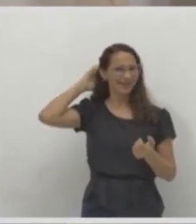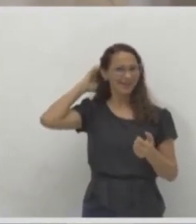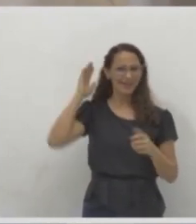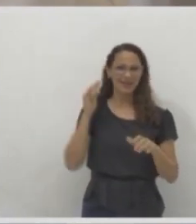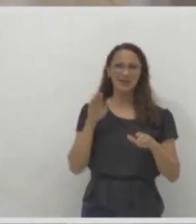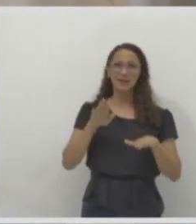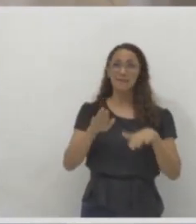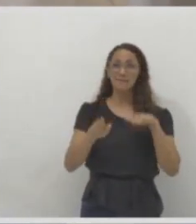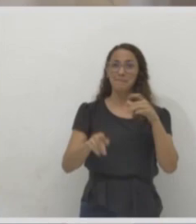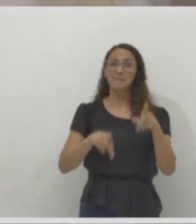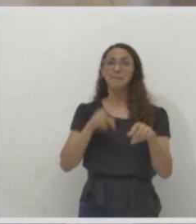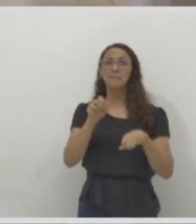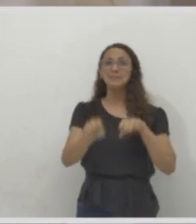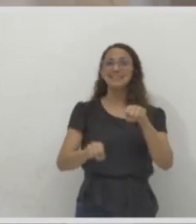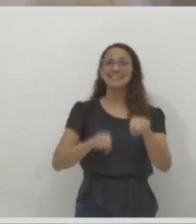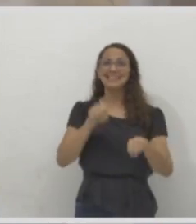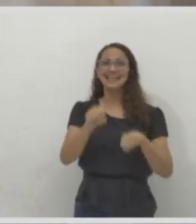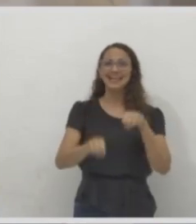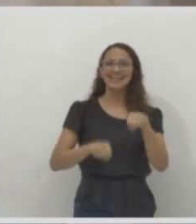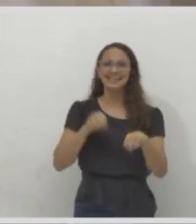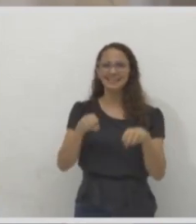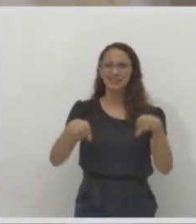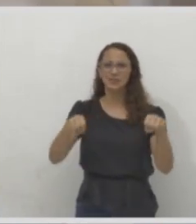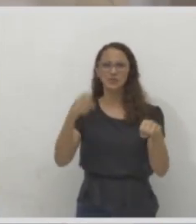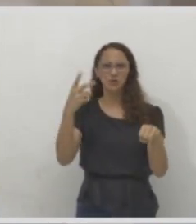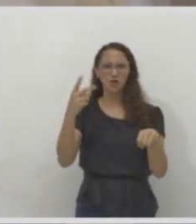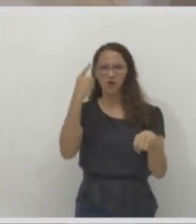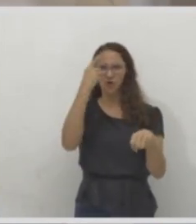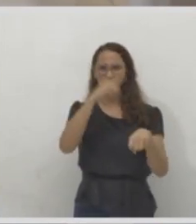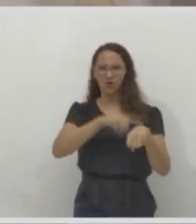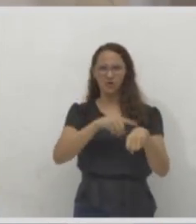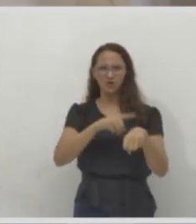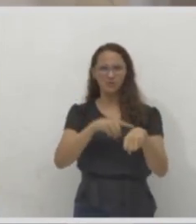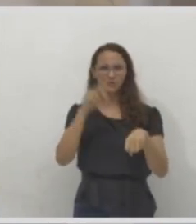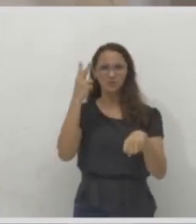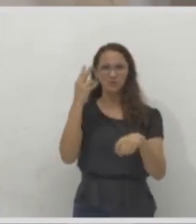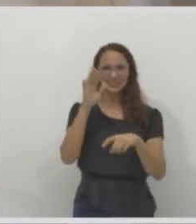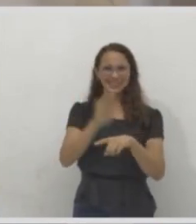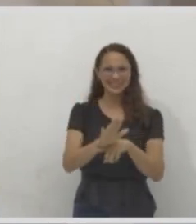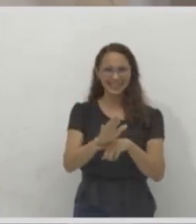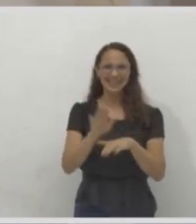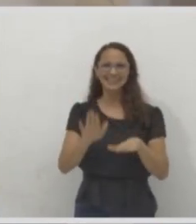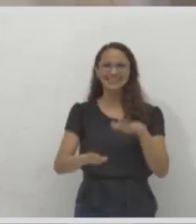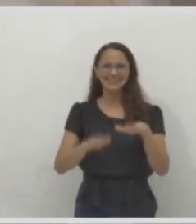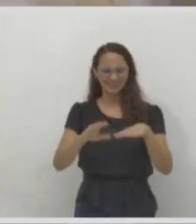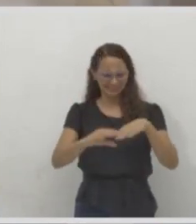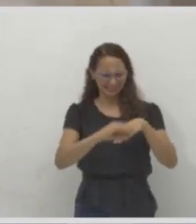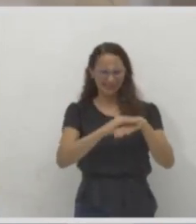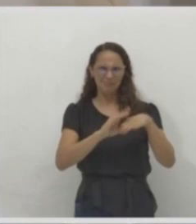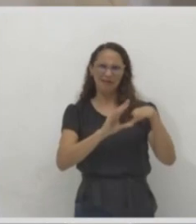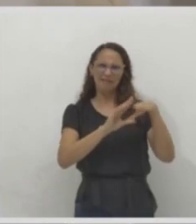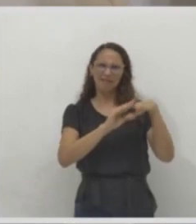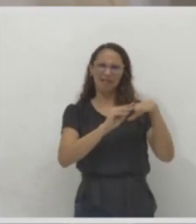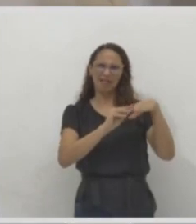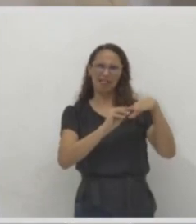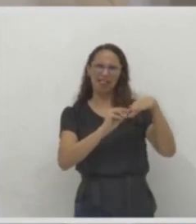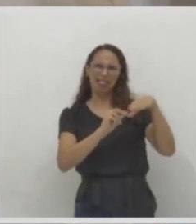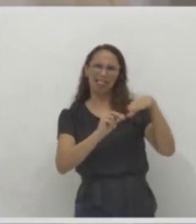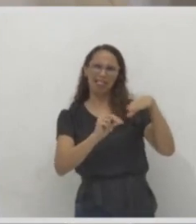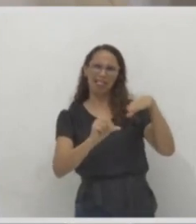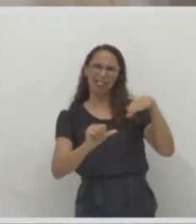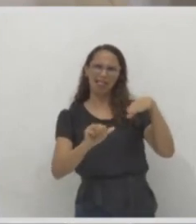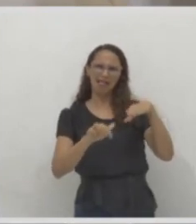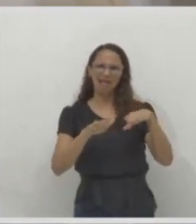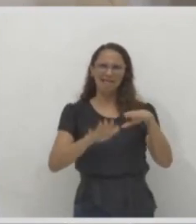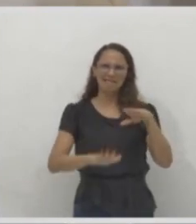pneu ficar pela estrada, ficar derretendo? O seu sapato, você fazendo aula de educação física, o seu sapato ficar